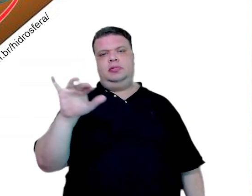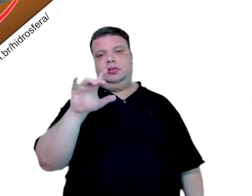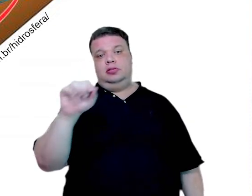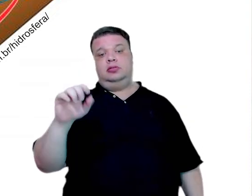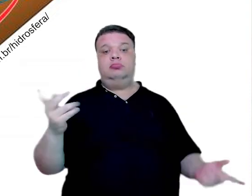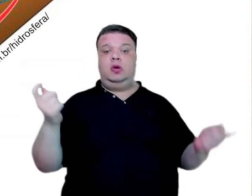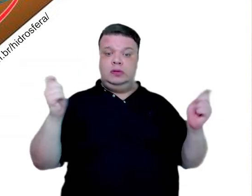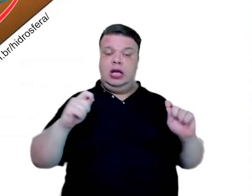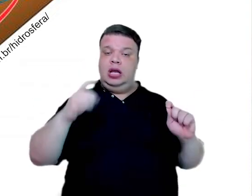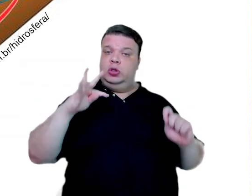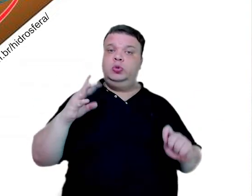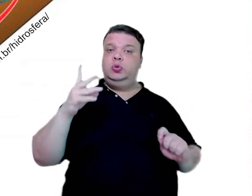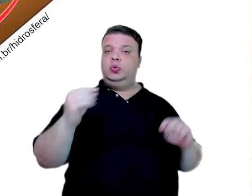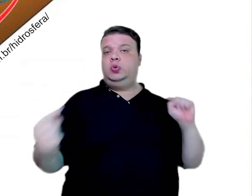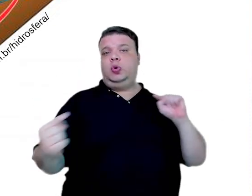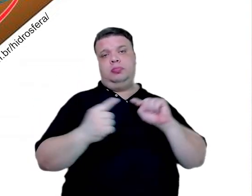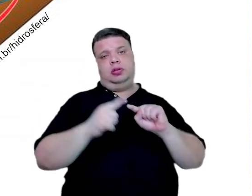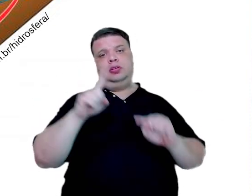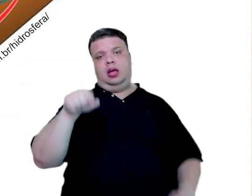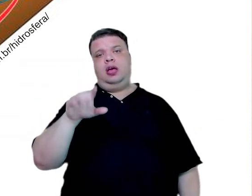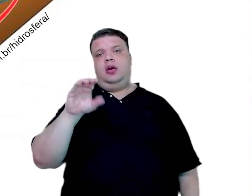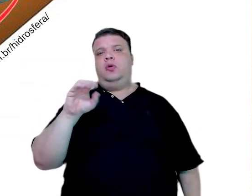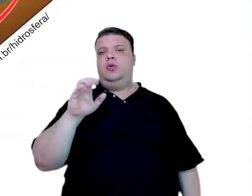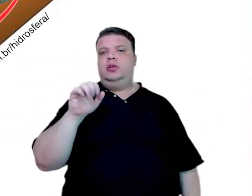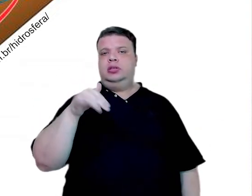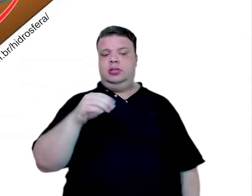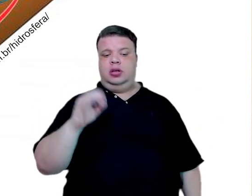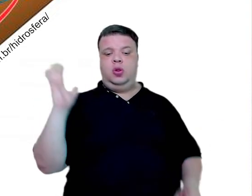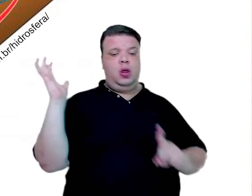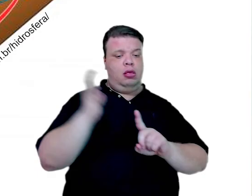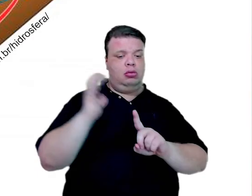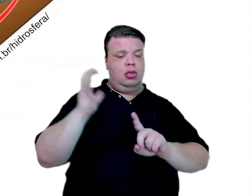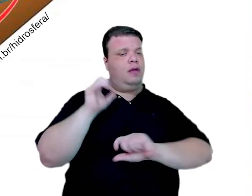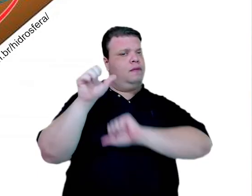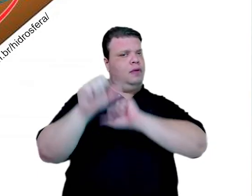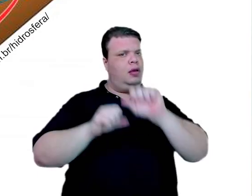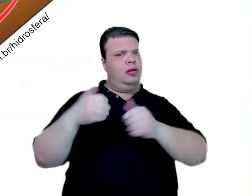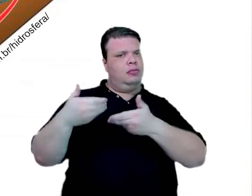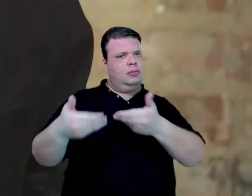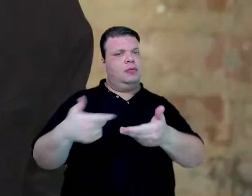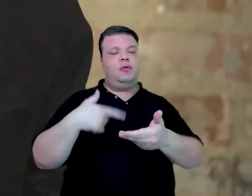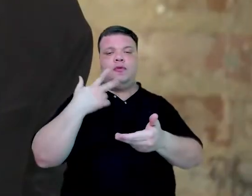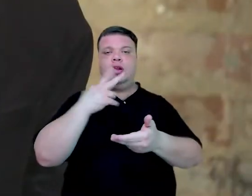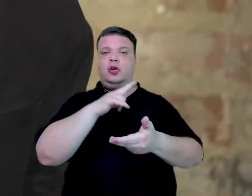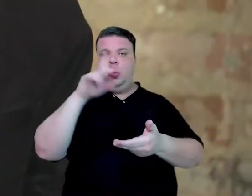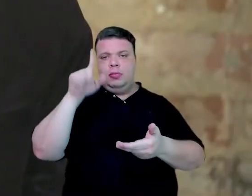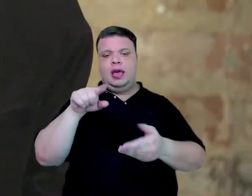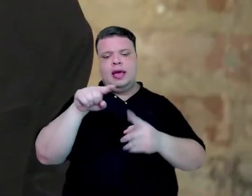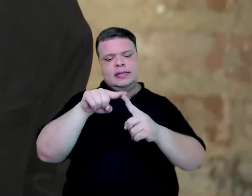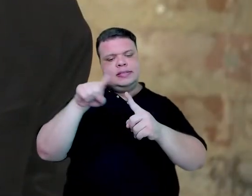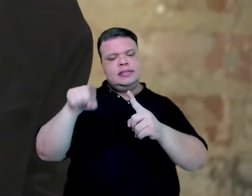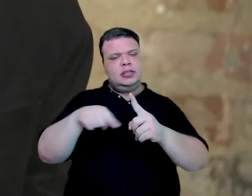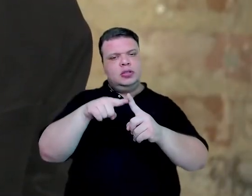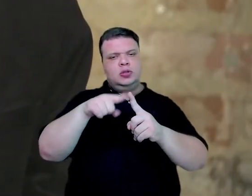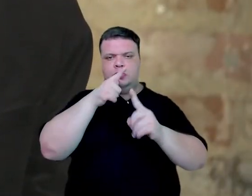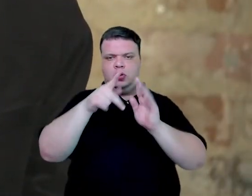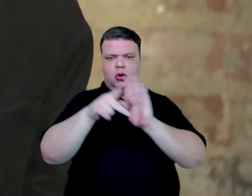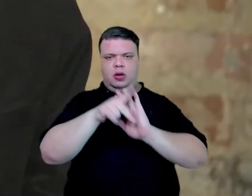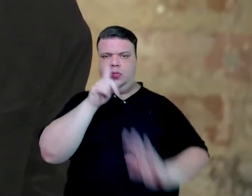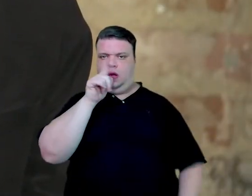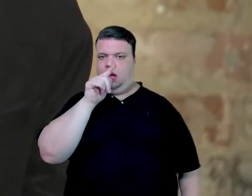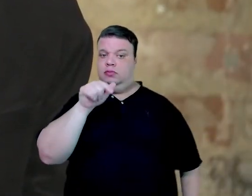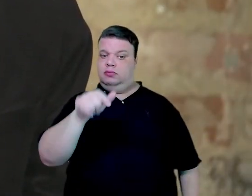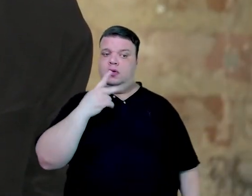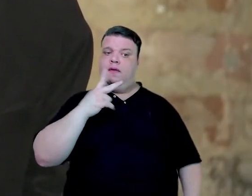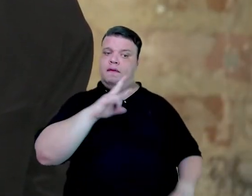ciclo que nós chamamos de ciclo da água. Consequentemente, vai interferir também na biosfera. Então, é por isso que a gente tem cada